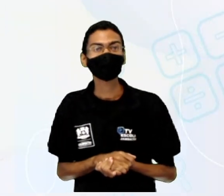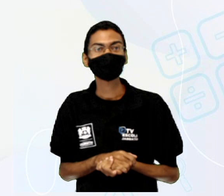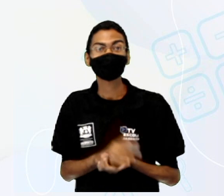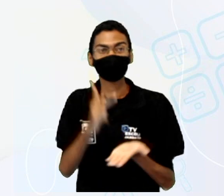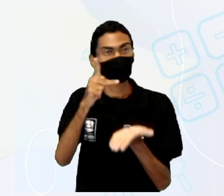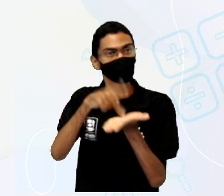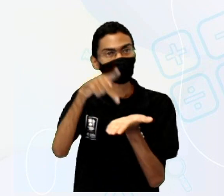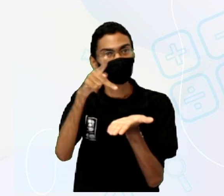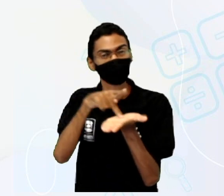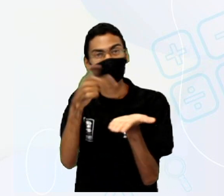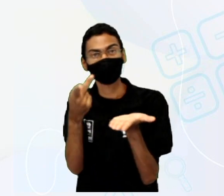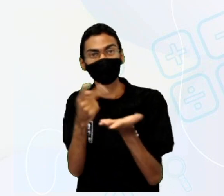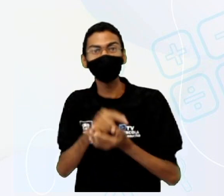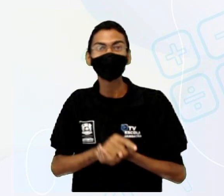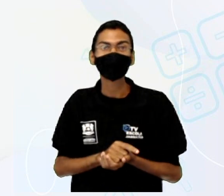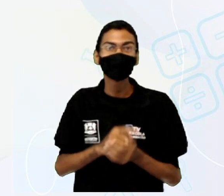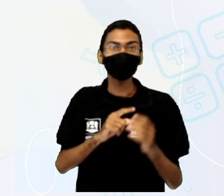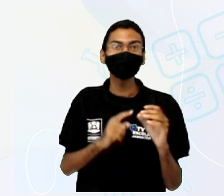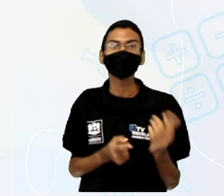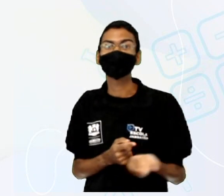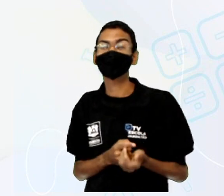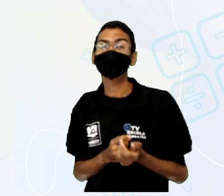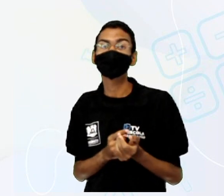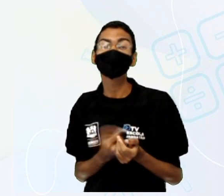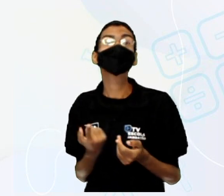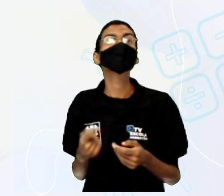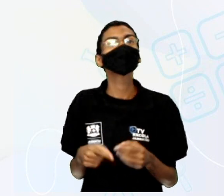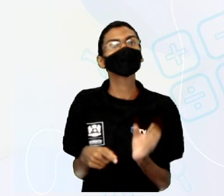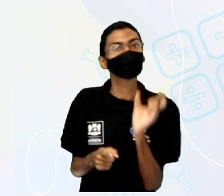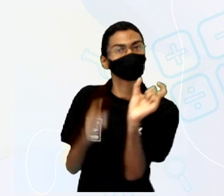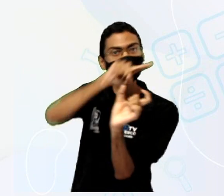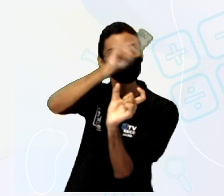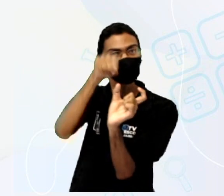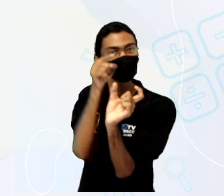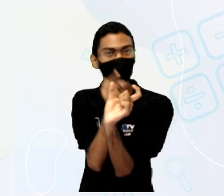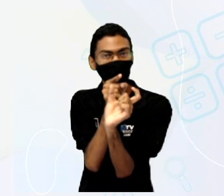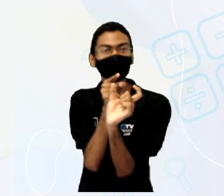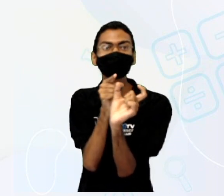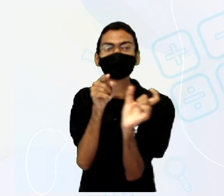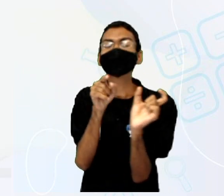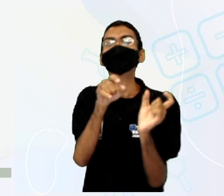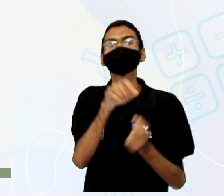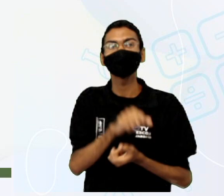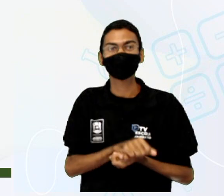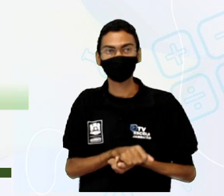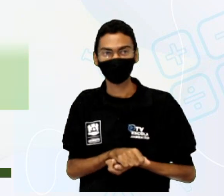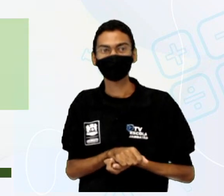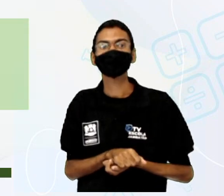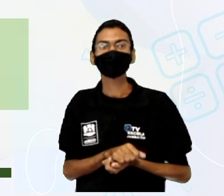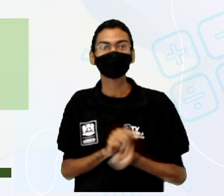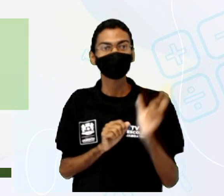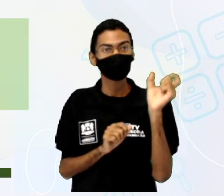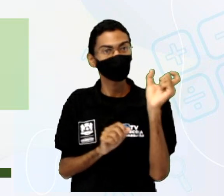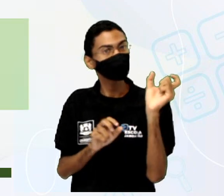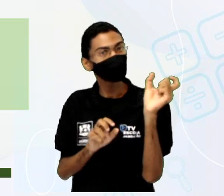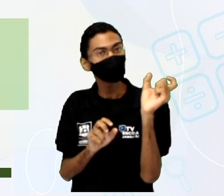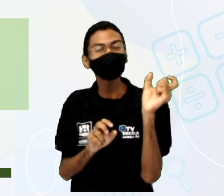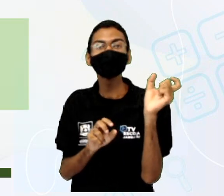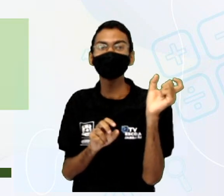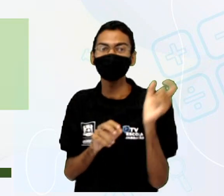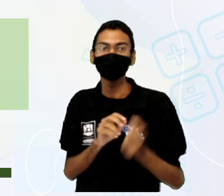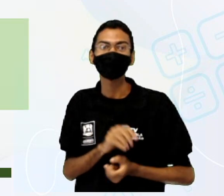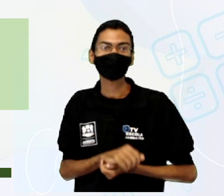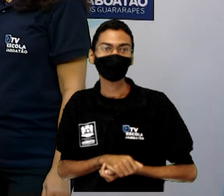geralmente, no singular, o verbo vai ficar am ou is, e no plural vai ficar